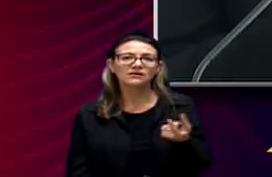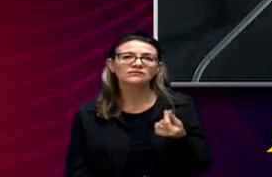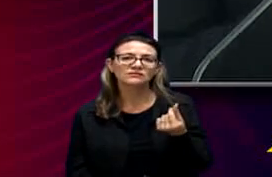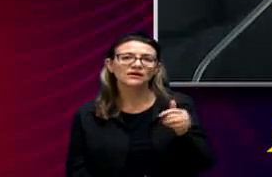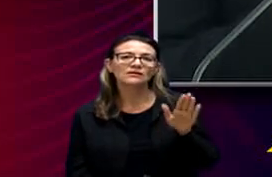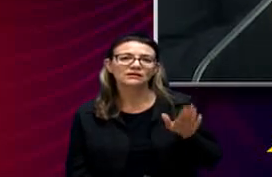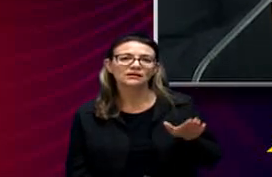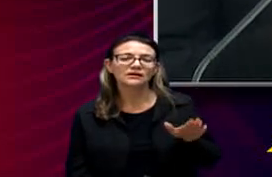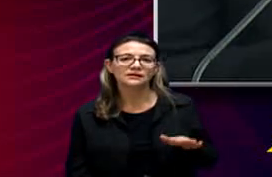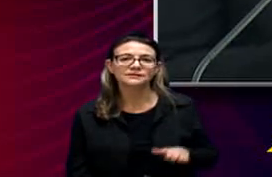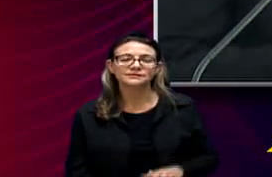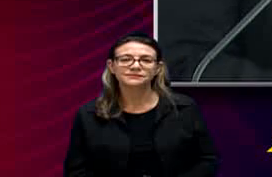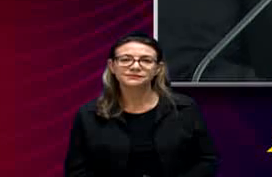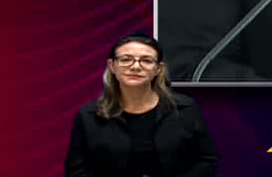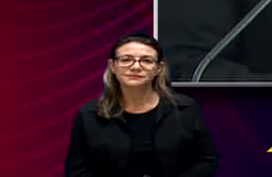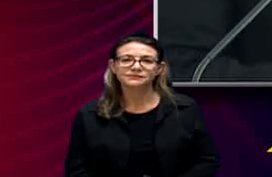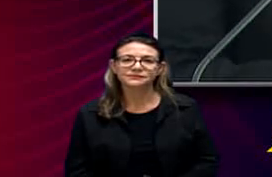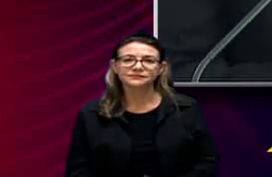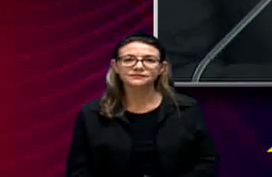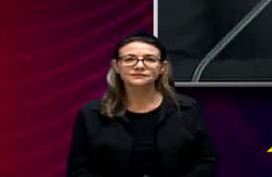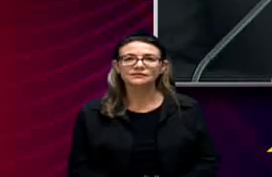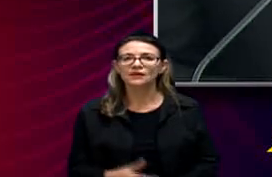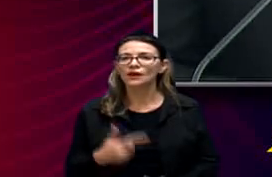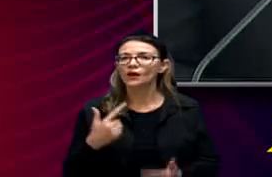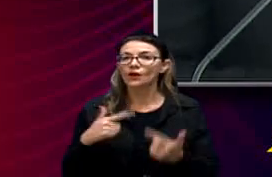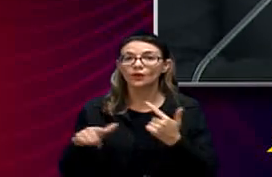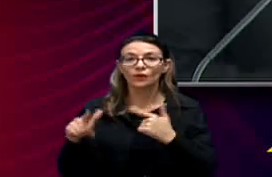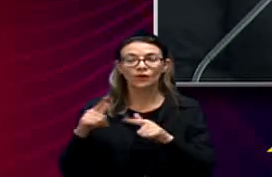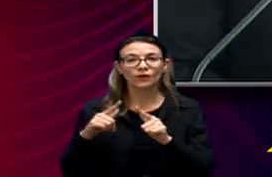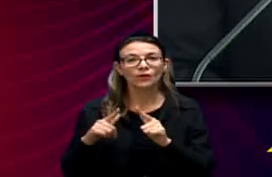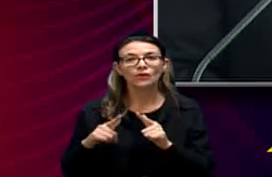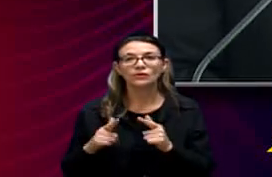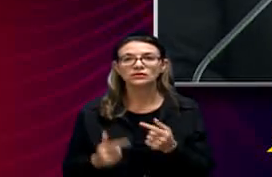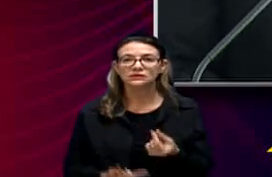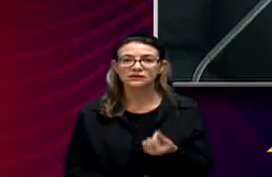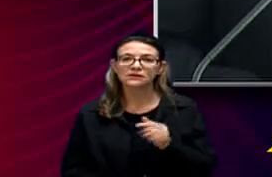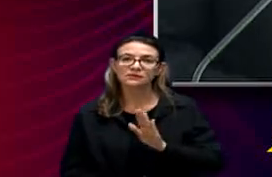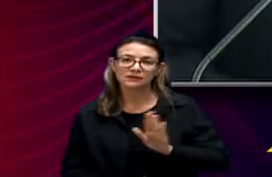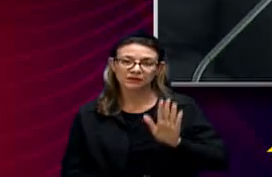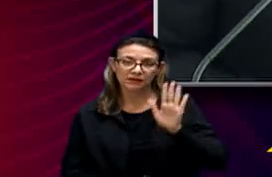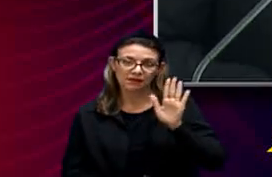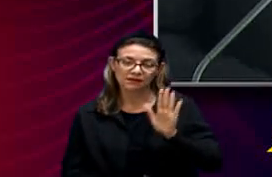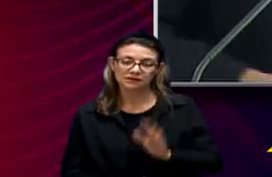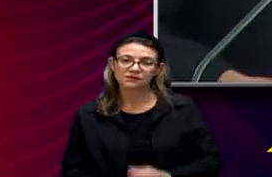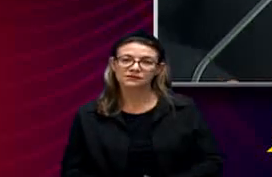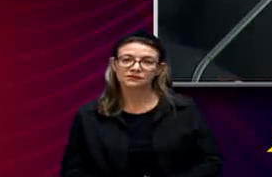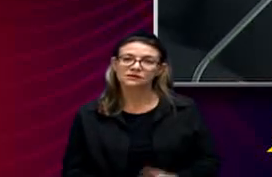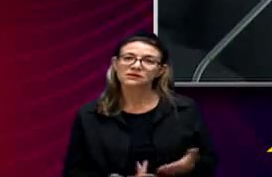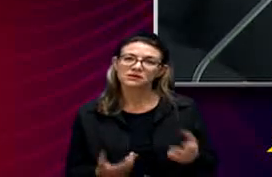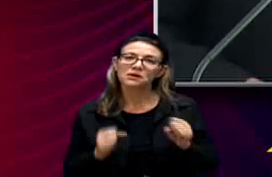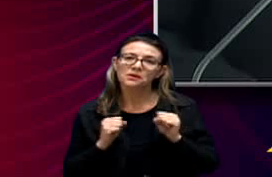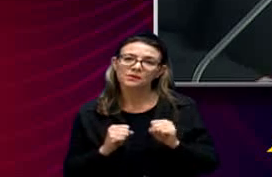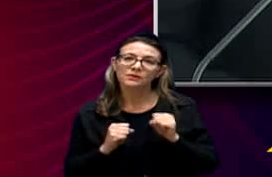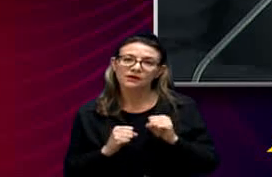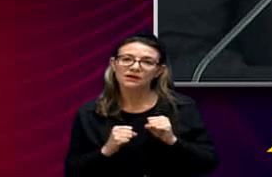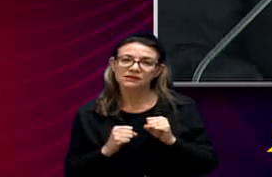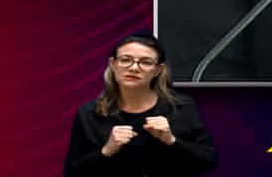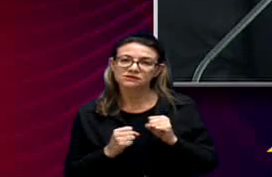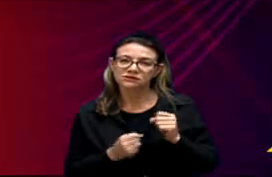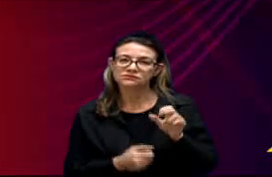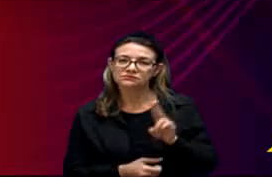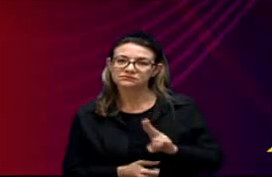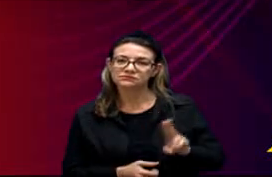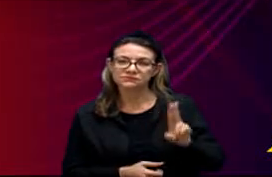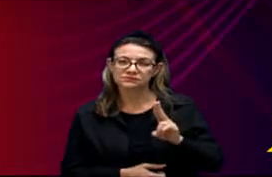NP seria para as outras a nova Rapid ou outras que possam ser utilizadas pode ser a pessoa pode utilizar outras só que o custo é